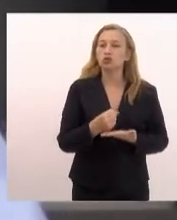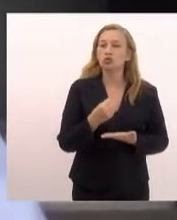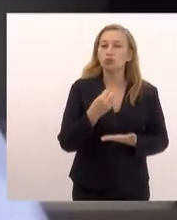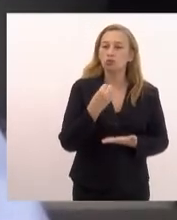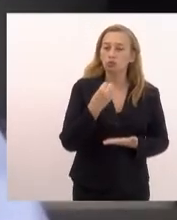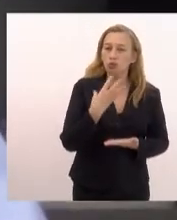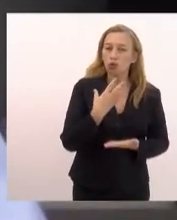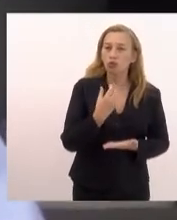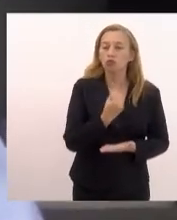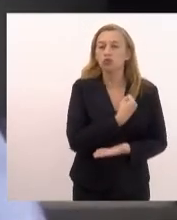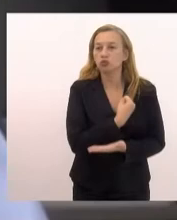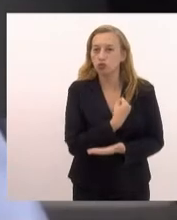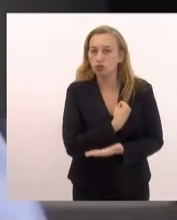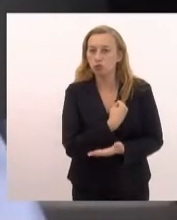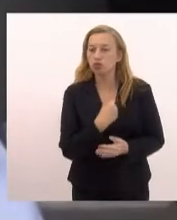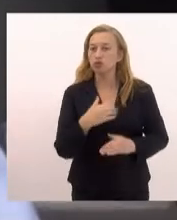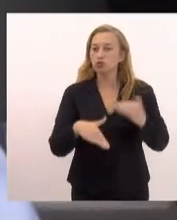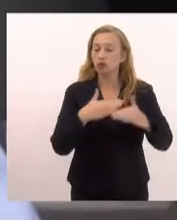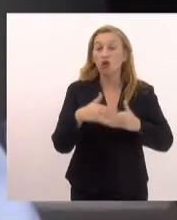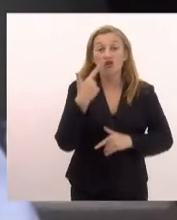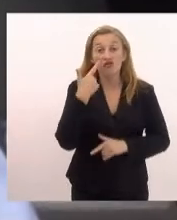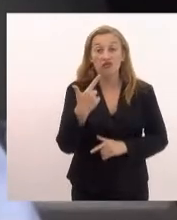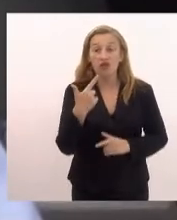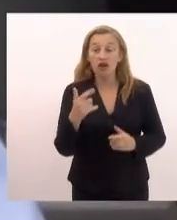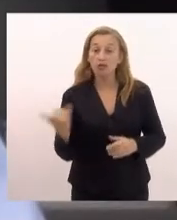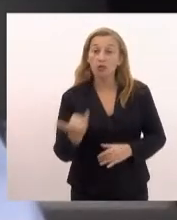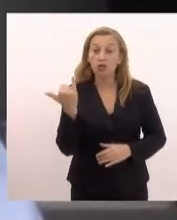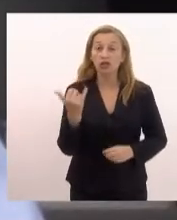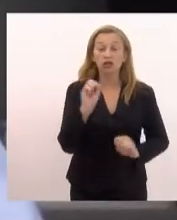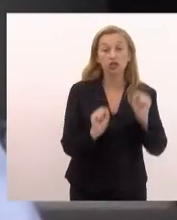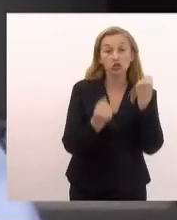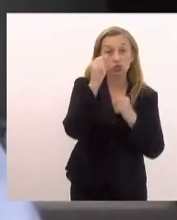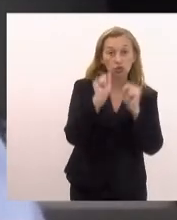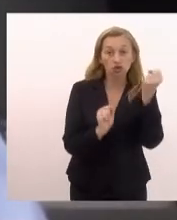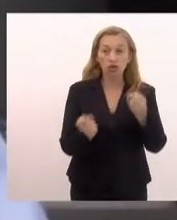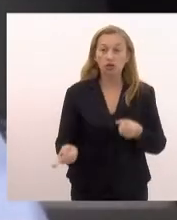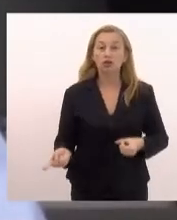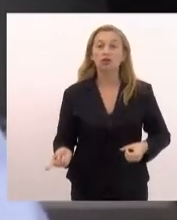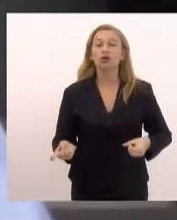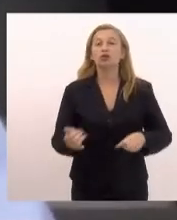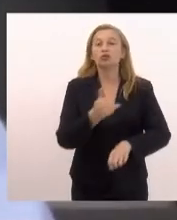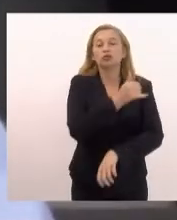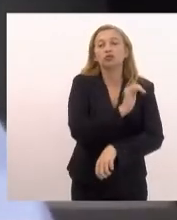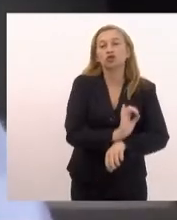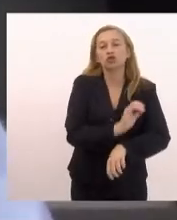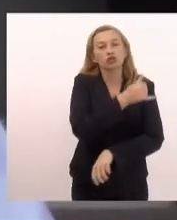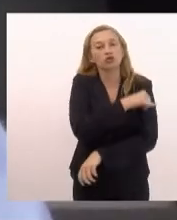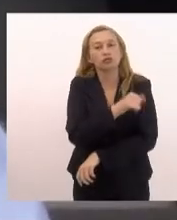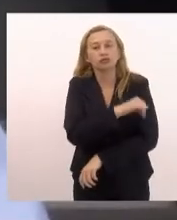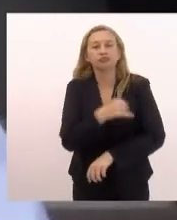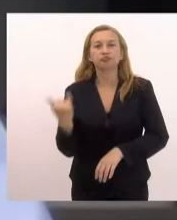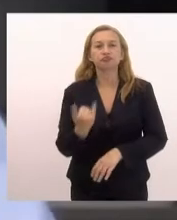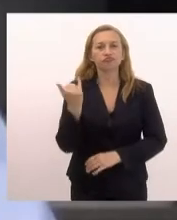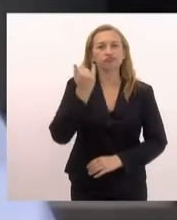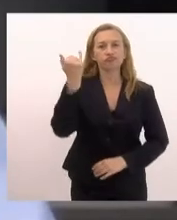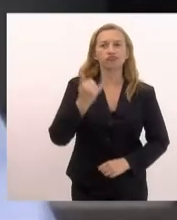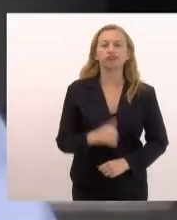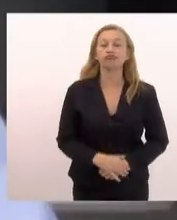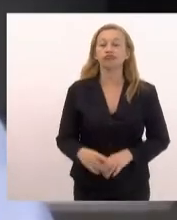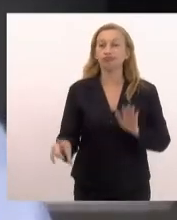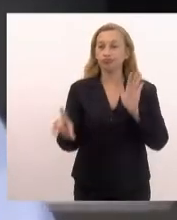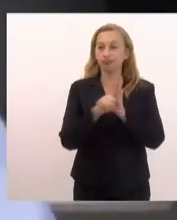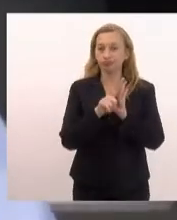podendo retomar essa importante indústria para o estado do Rio de Janeiro, a importância da